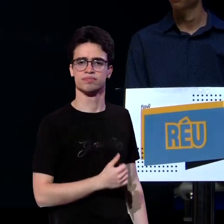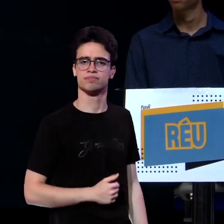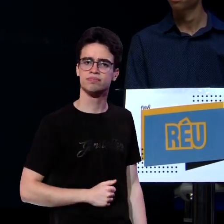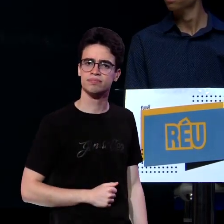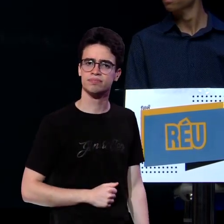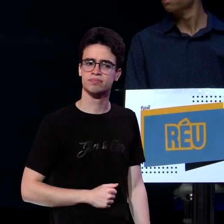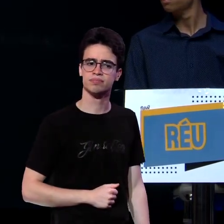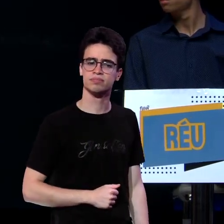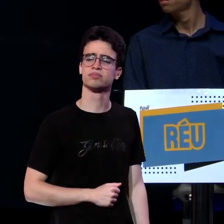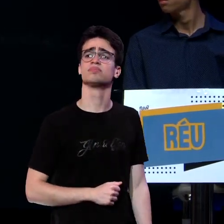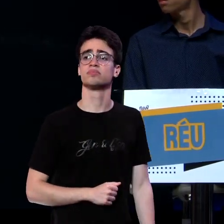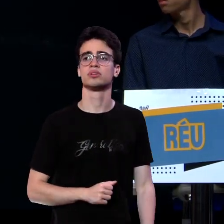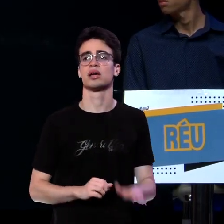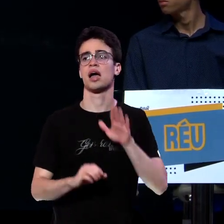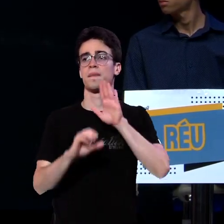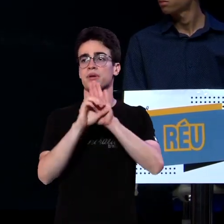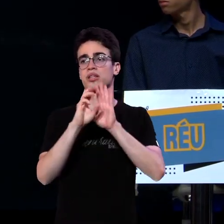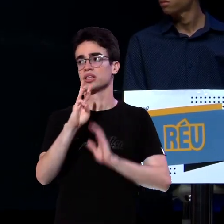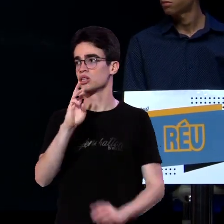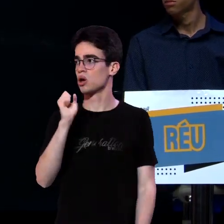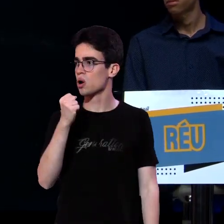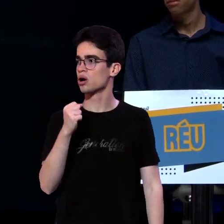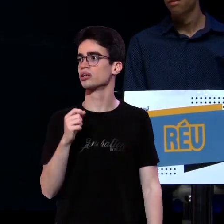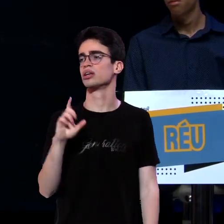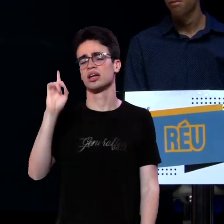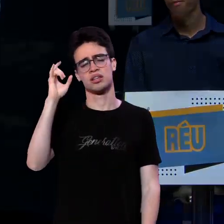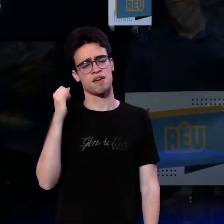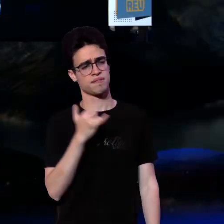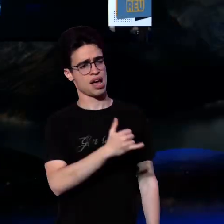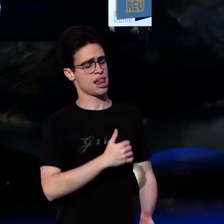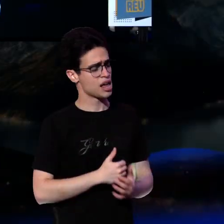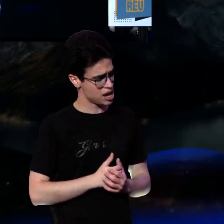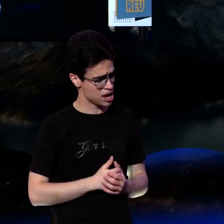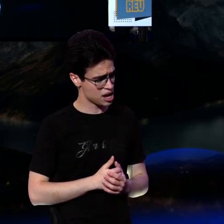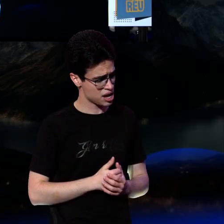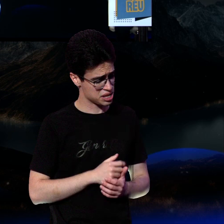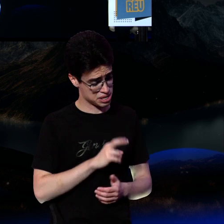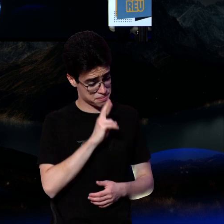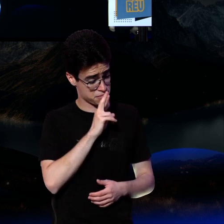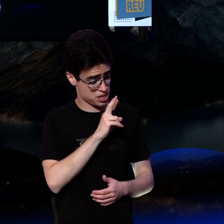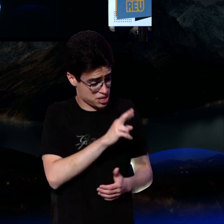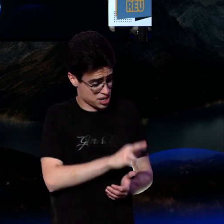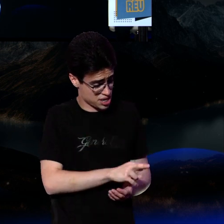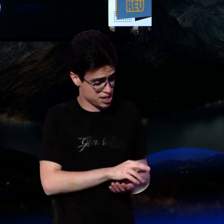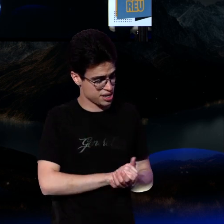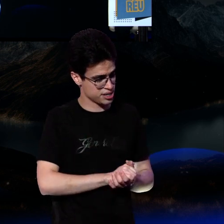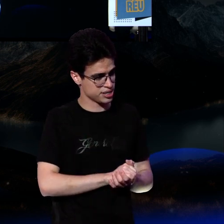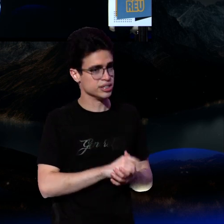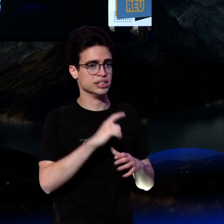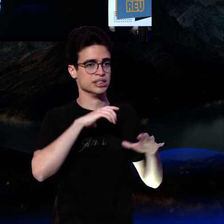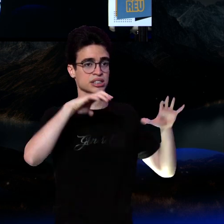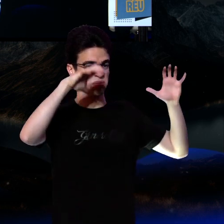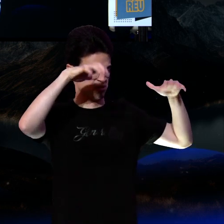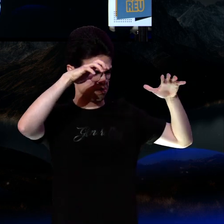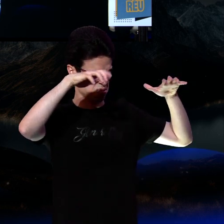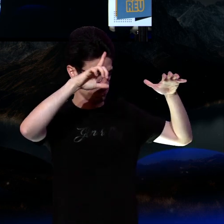No capítulo 38, Deus diz, então o Senhor respondeu a Jó do meio da tempestade, dizendo, quem é